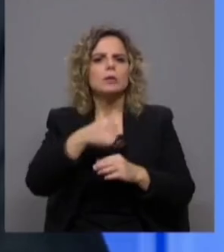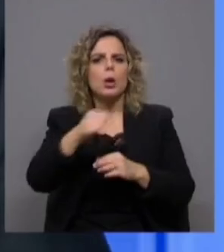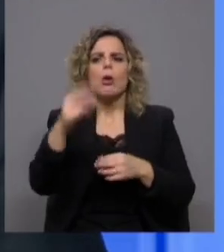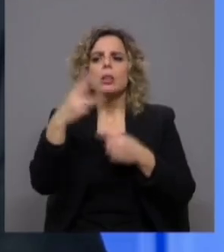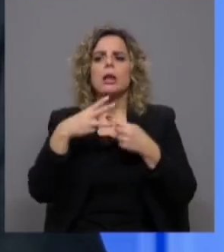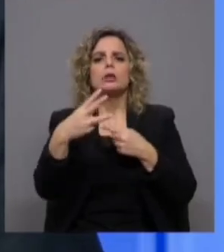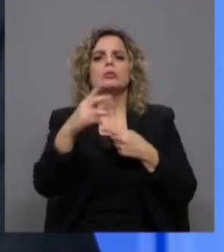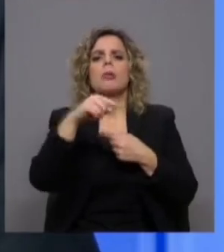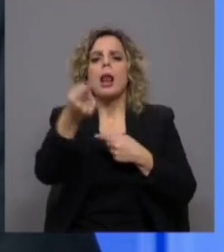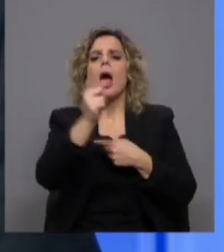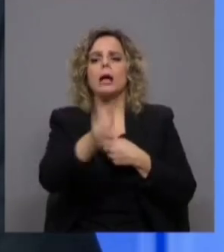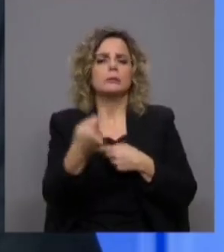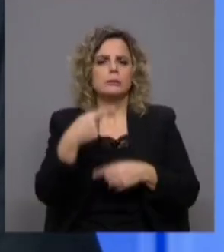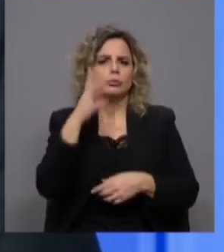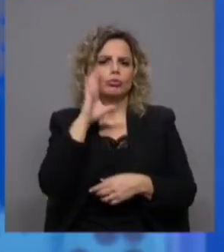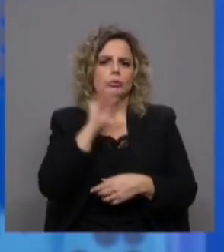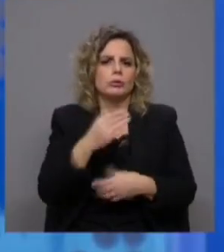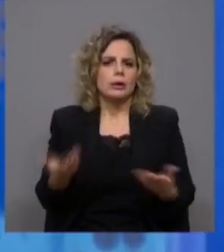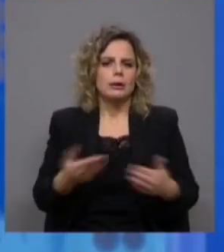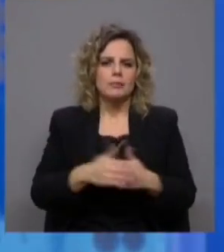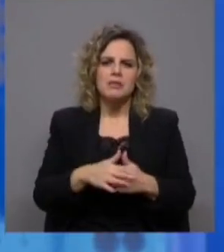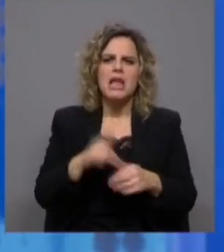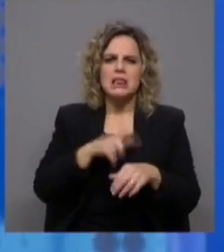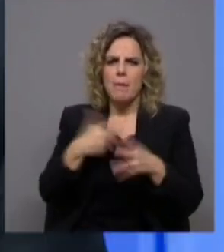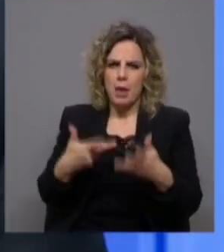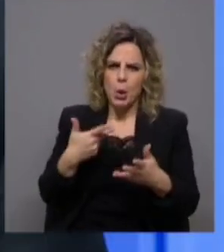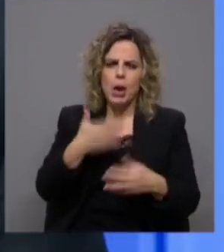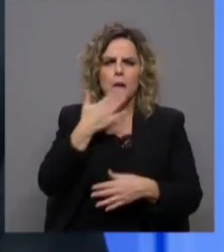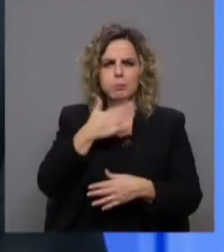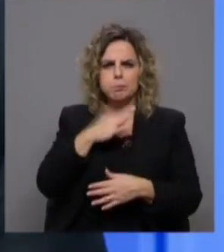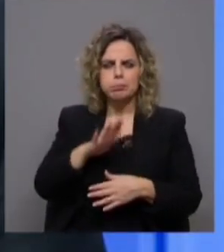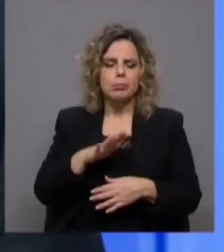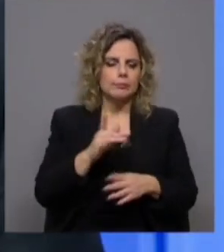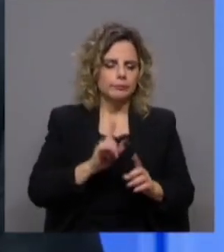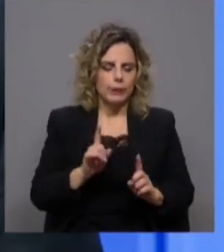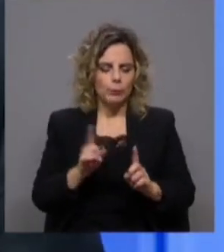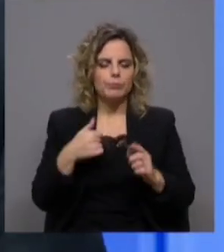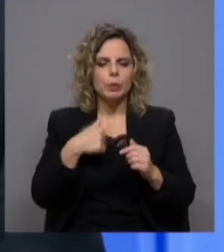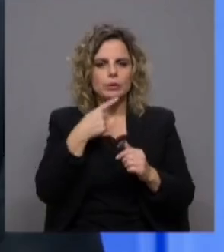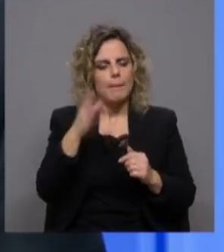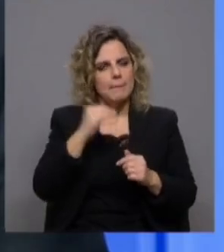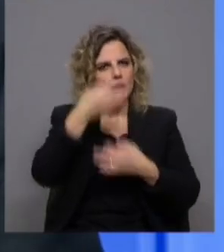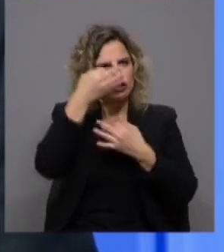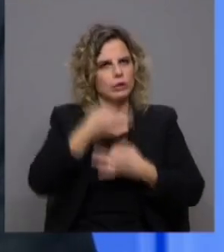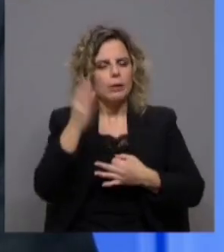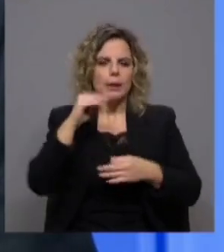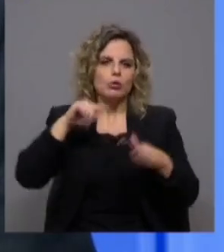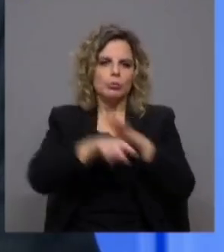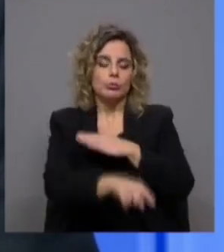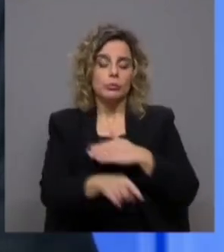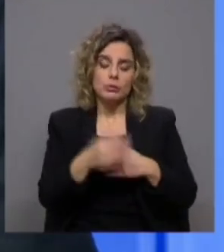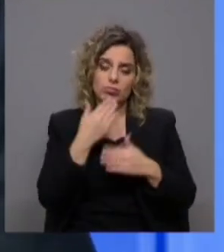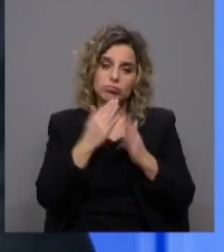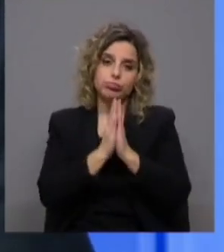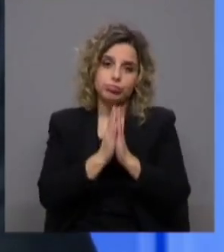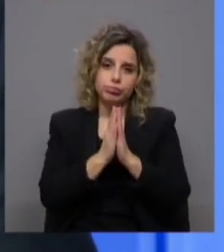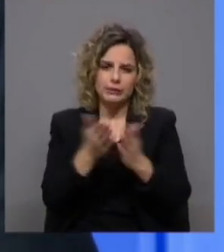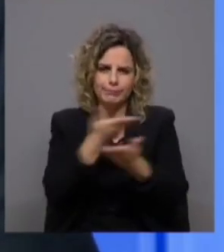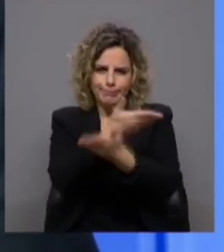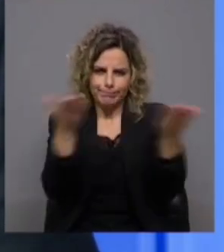desconhecendo a cada as Lajes serão retomadas não o que eu diga é uma coisa mais sério e mais profunda e peço que os espectadores